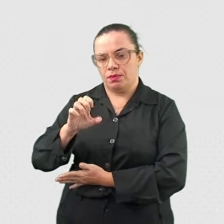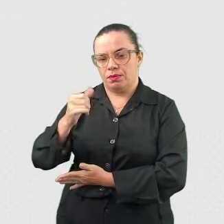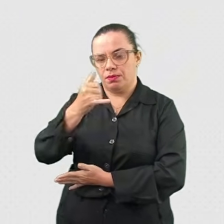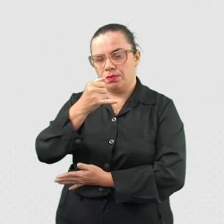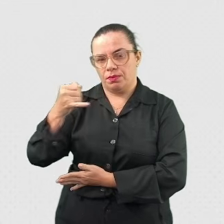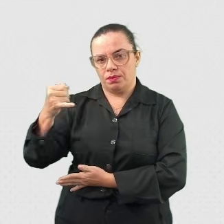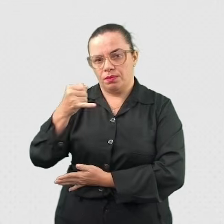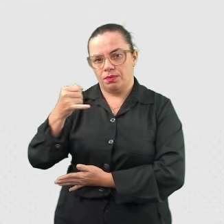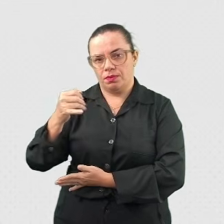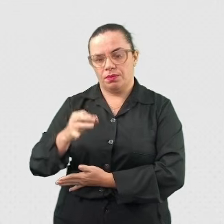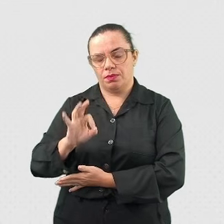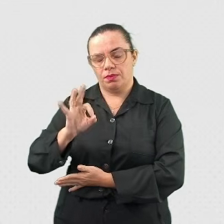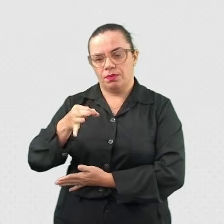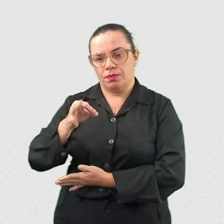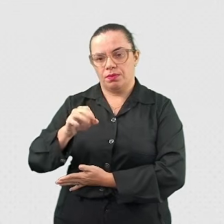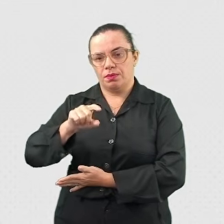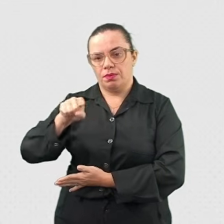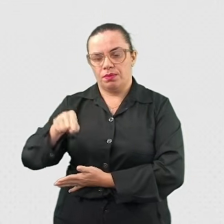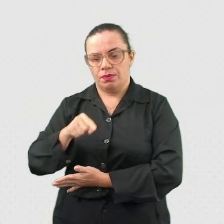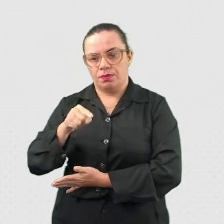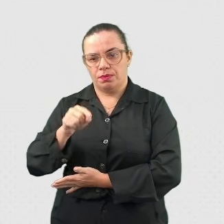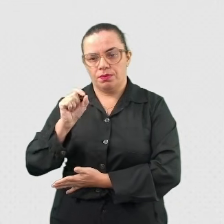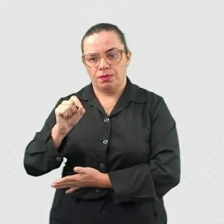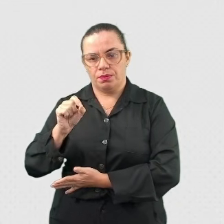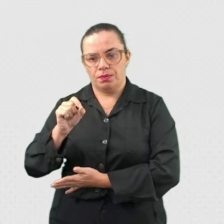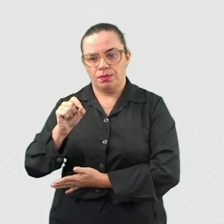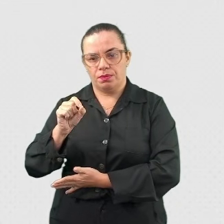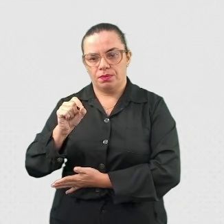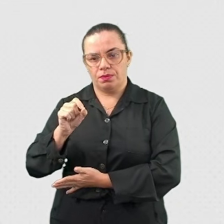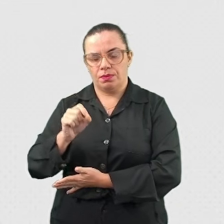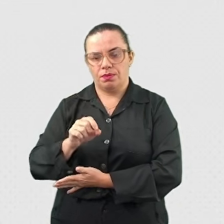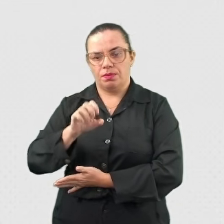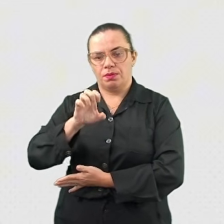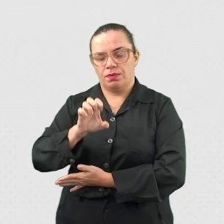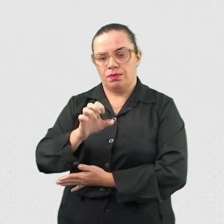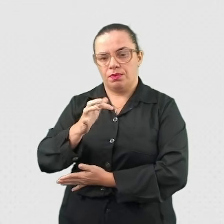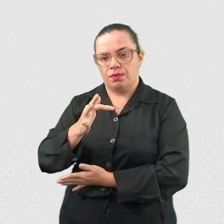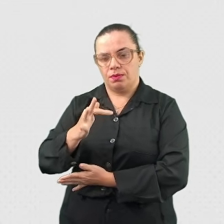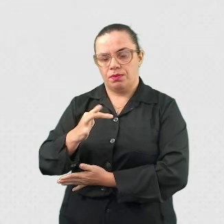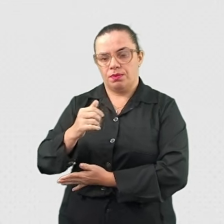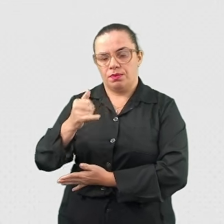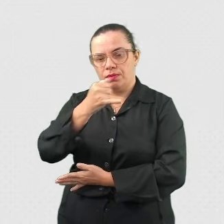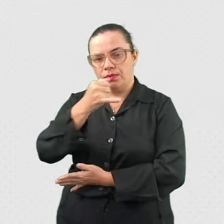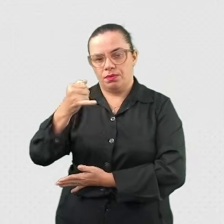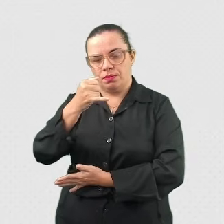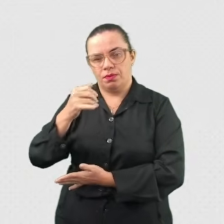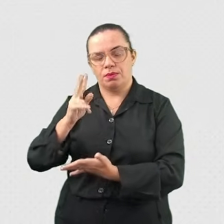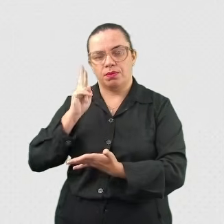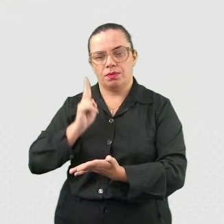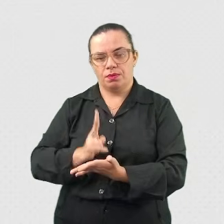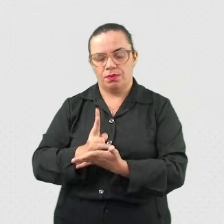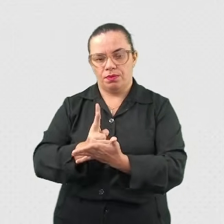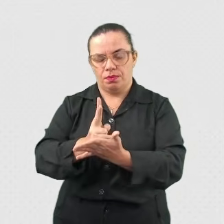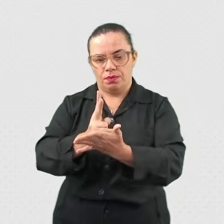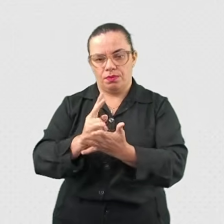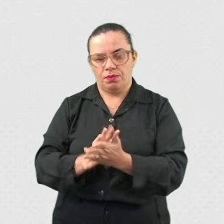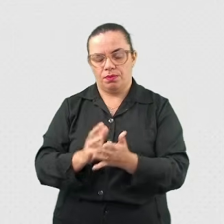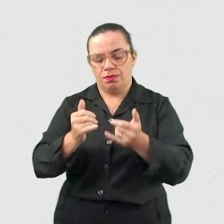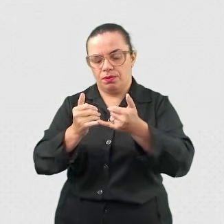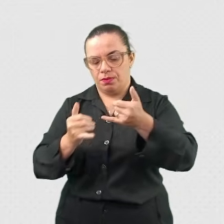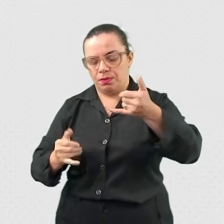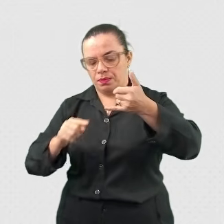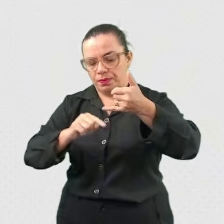certo? Você tem o lado EF e assim sucessivamente. Tá? Então esses elementos que vão,